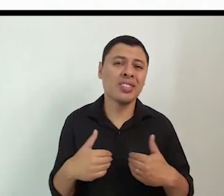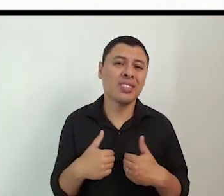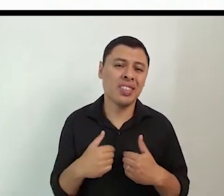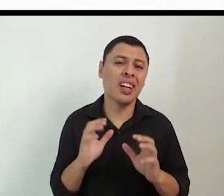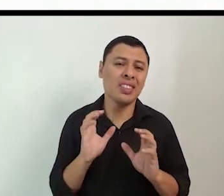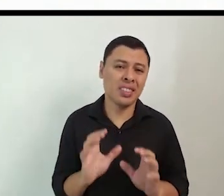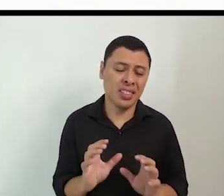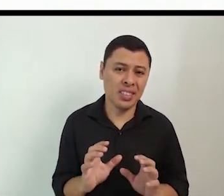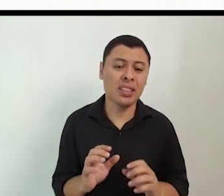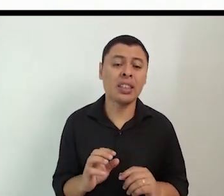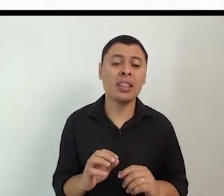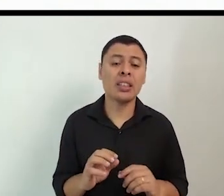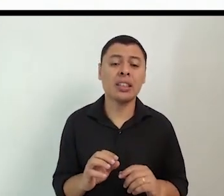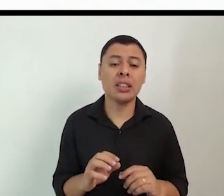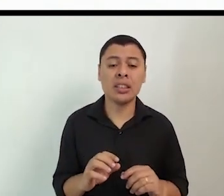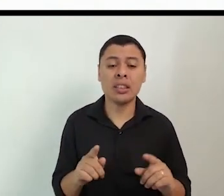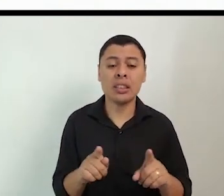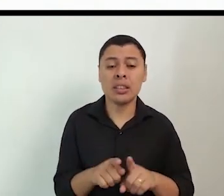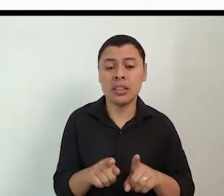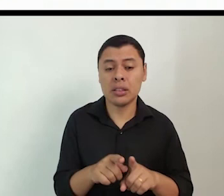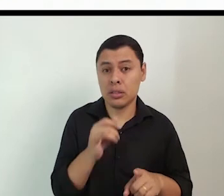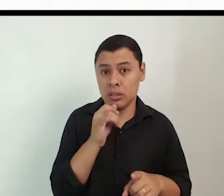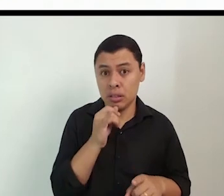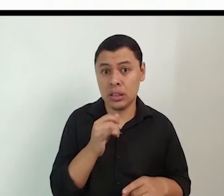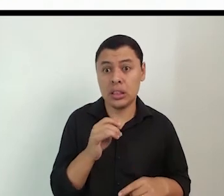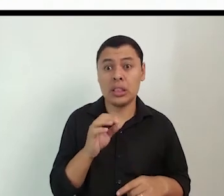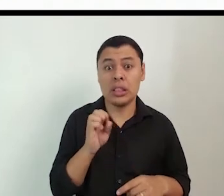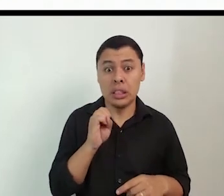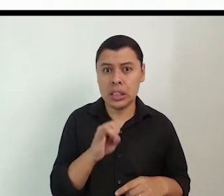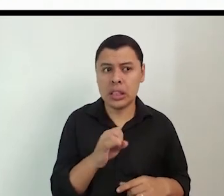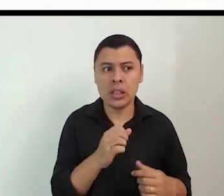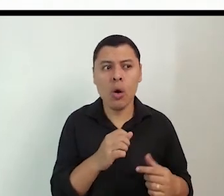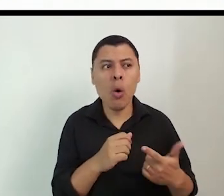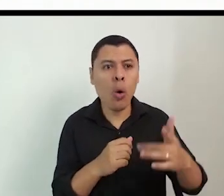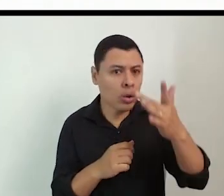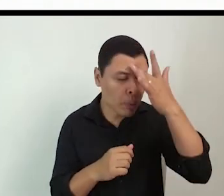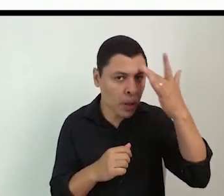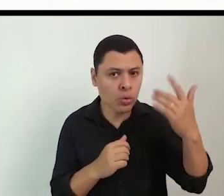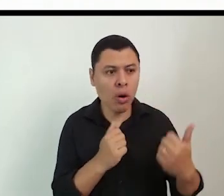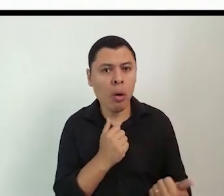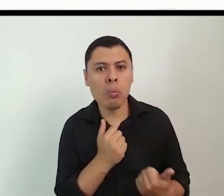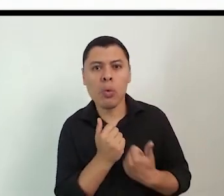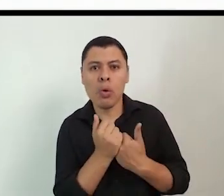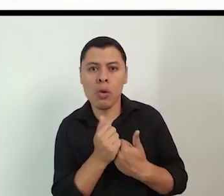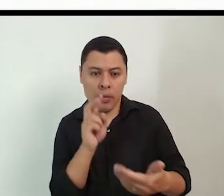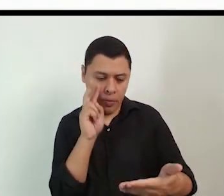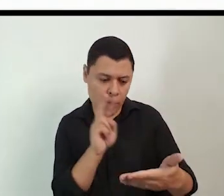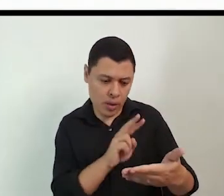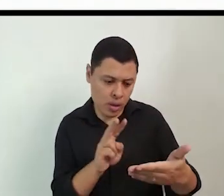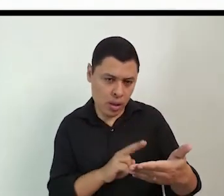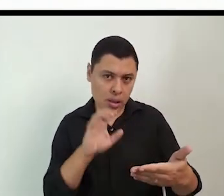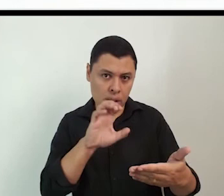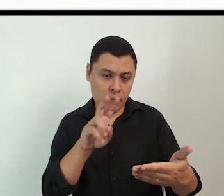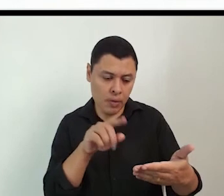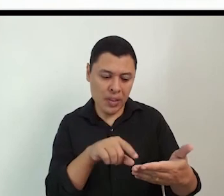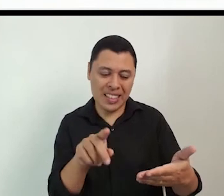não consegue, assim, se você não tiver talvez um apoio de alguém ali olhando seu CV e falando, tipo, isso